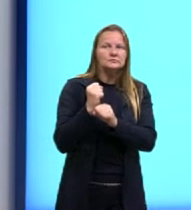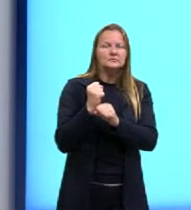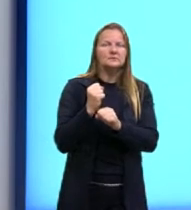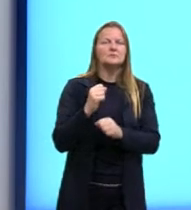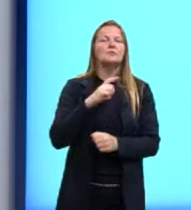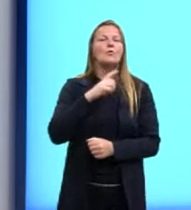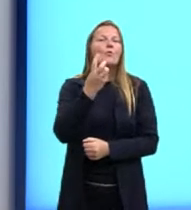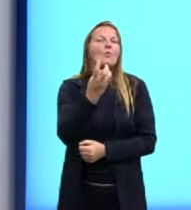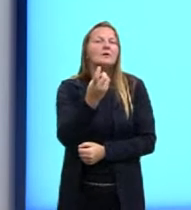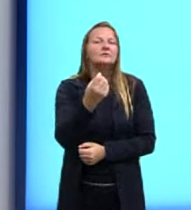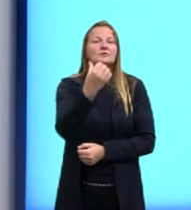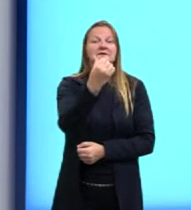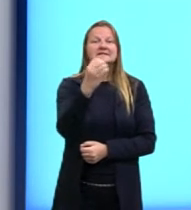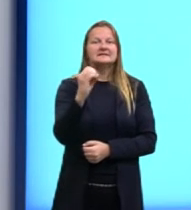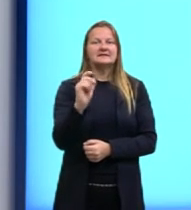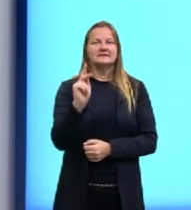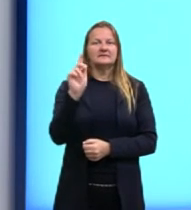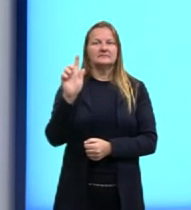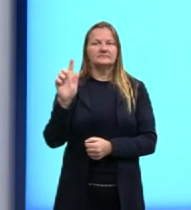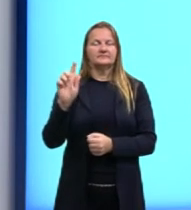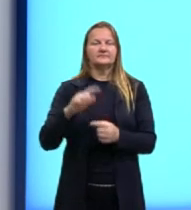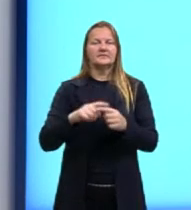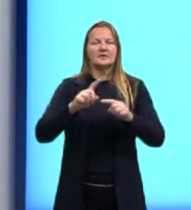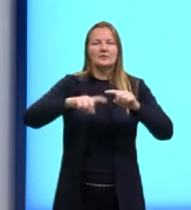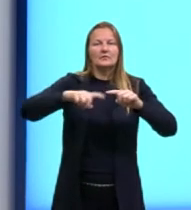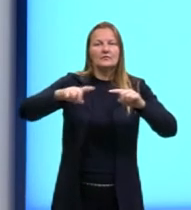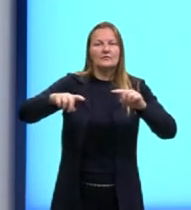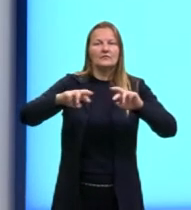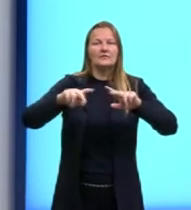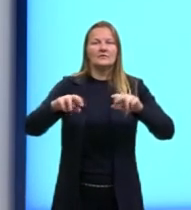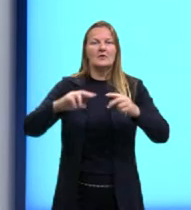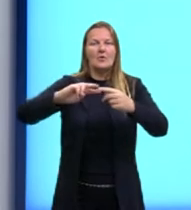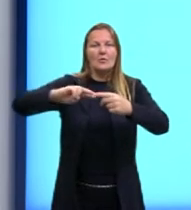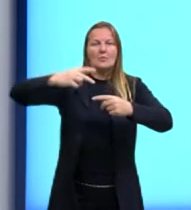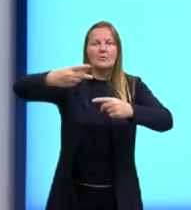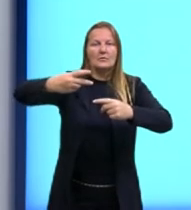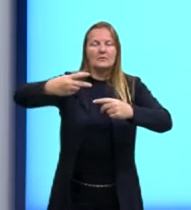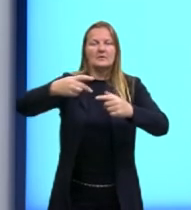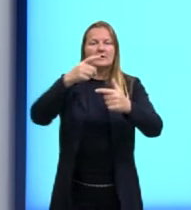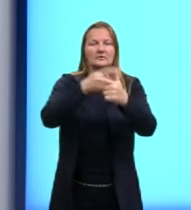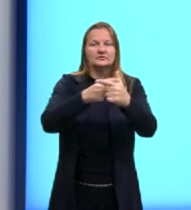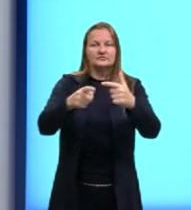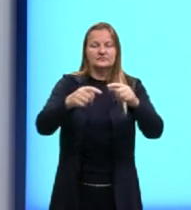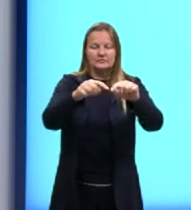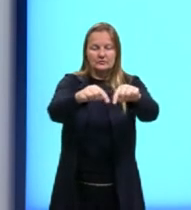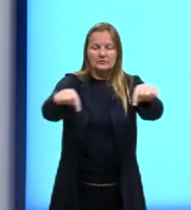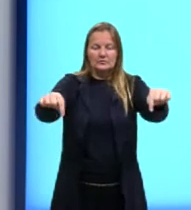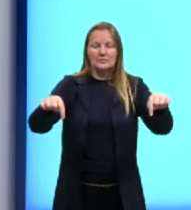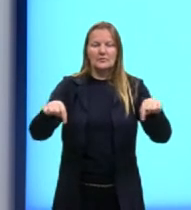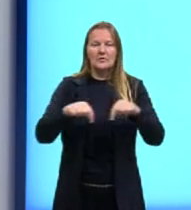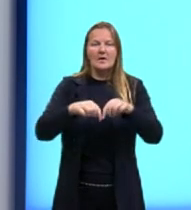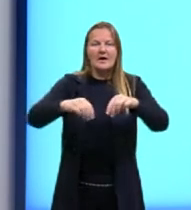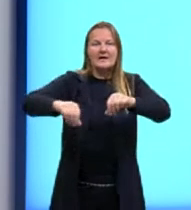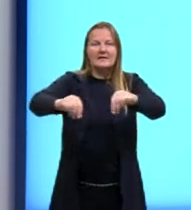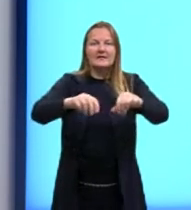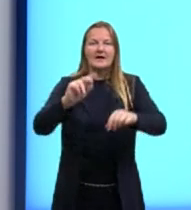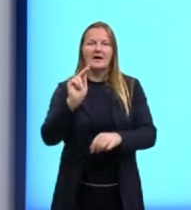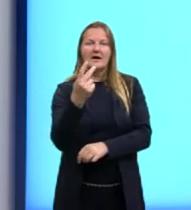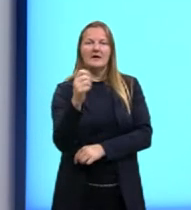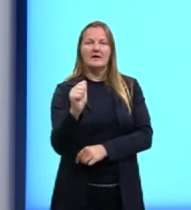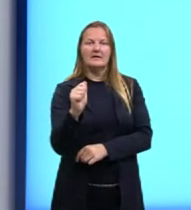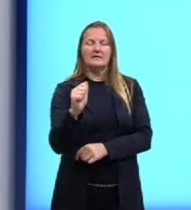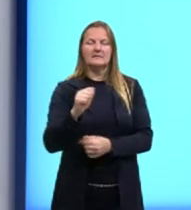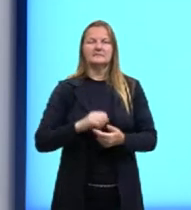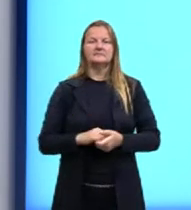da variância em sacas quadrado por hectare quadrado a variância